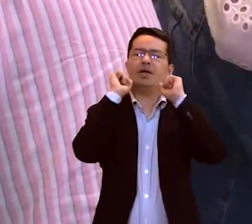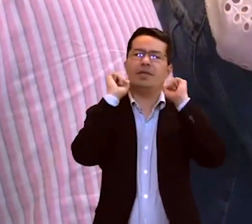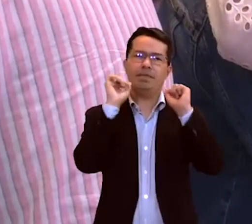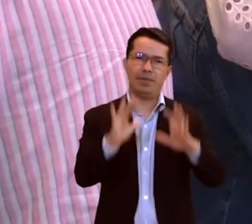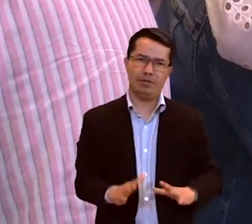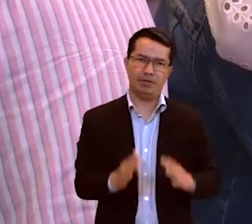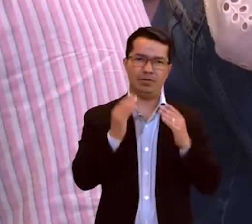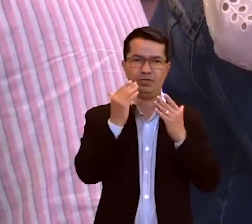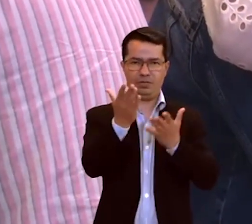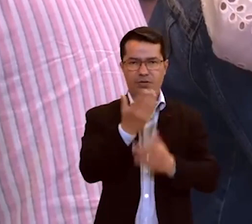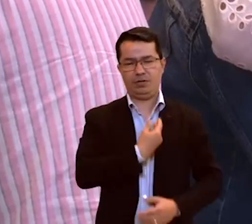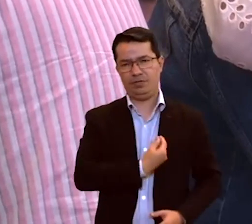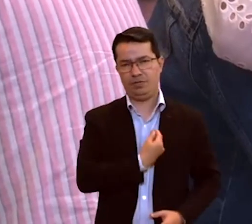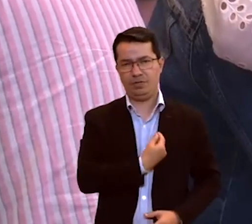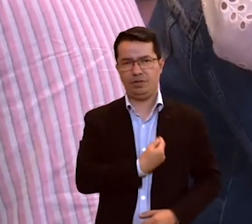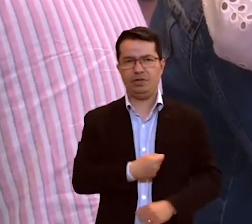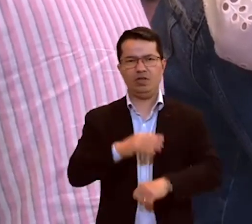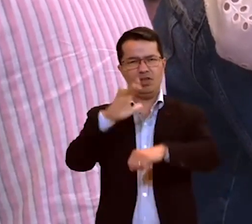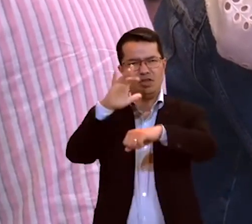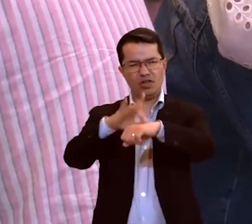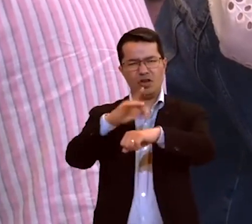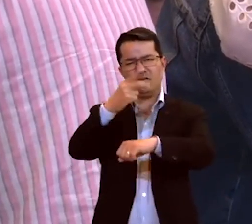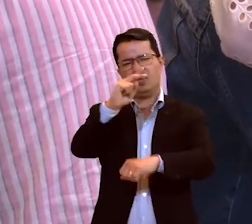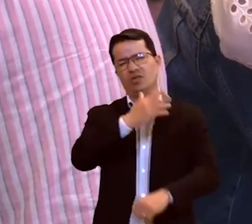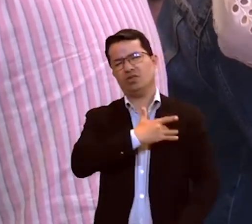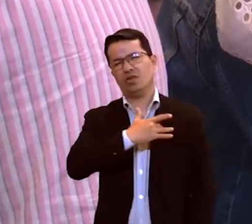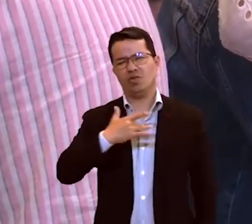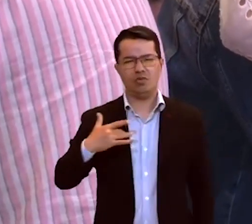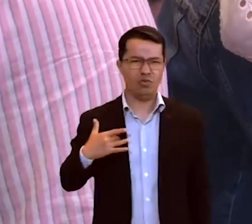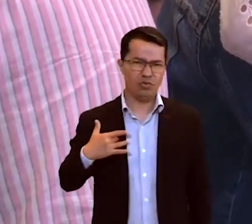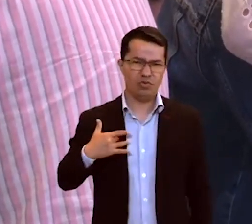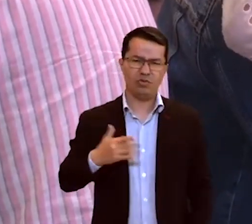gente vai pedir para que Deus cure o teu coração, a tua saúde. Em nome de Jesus.